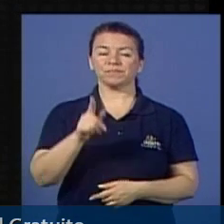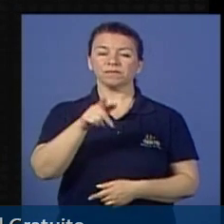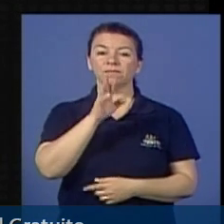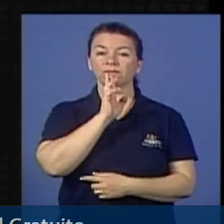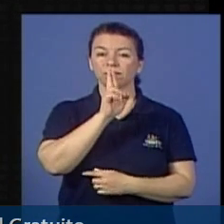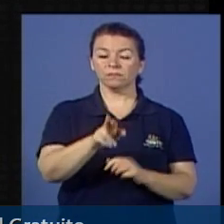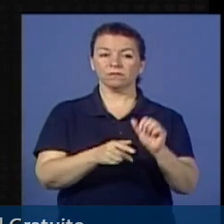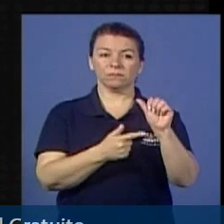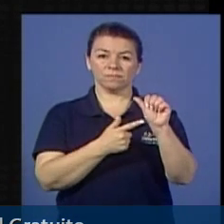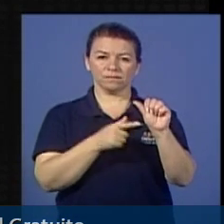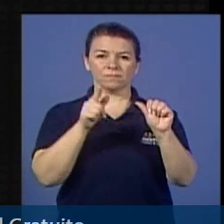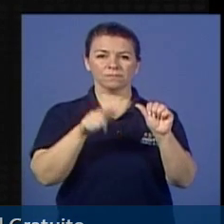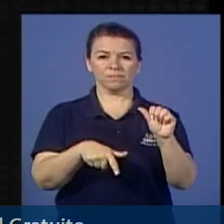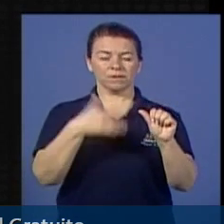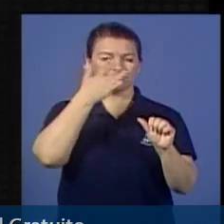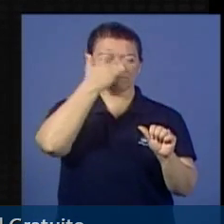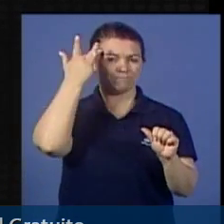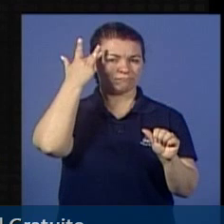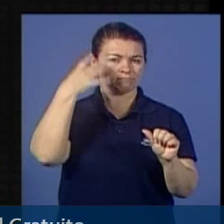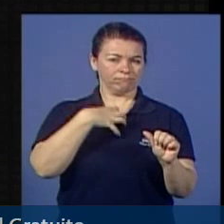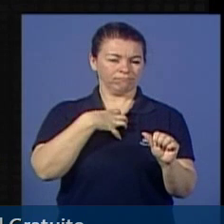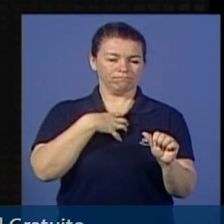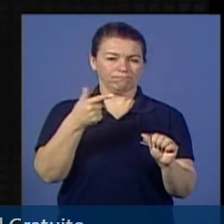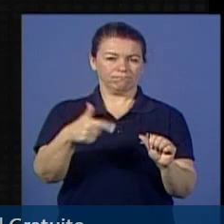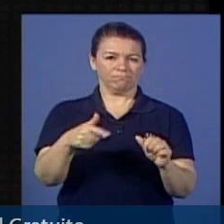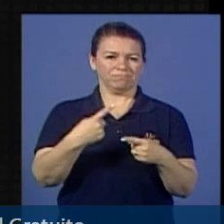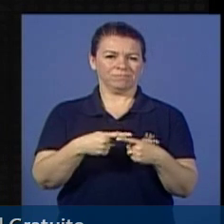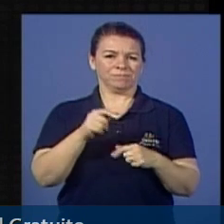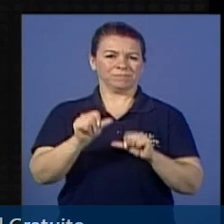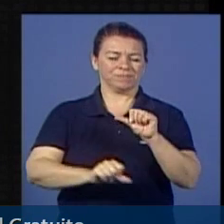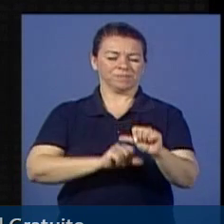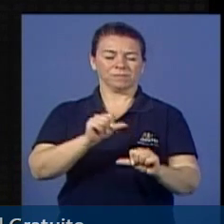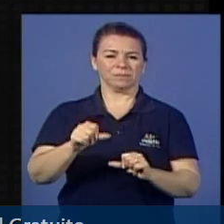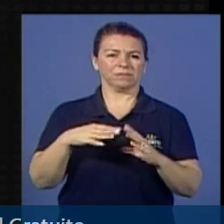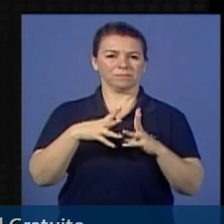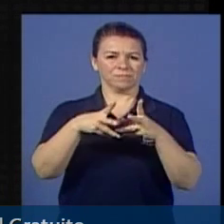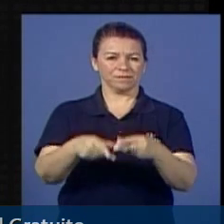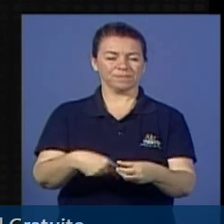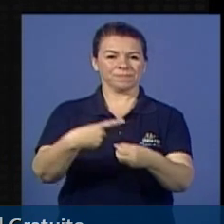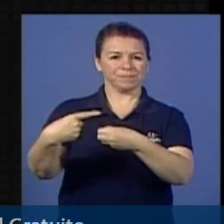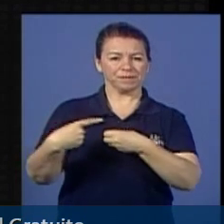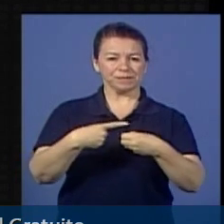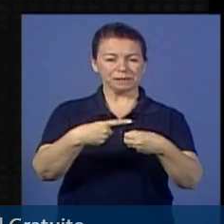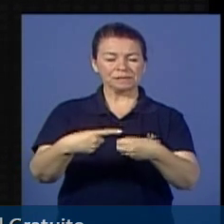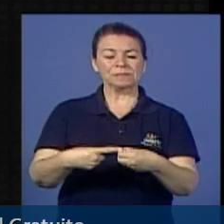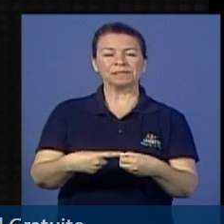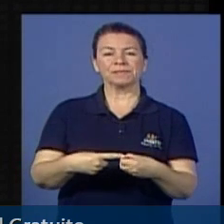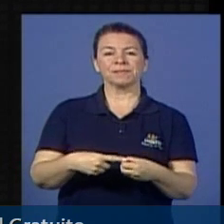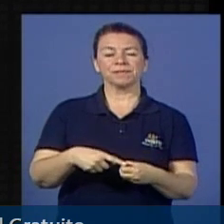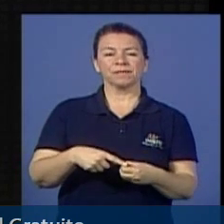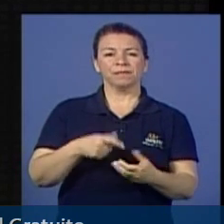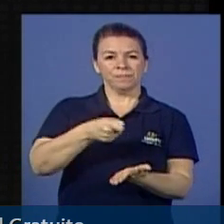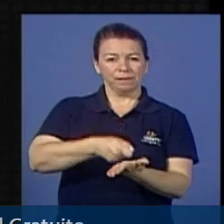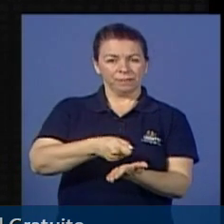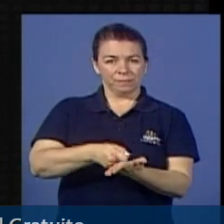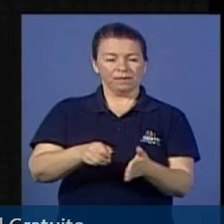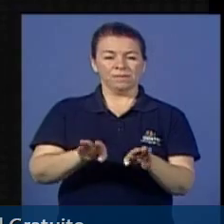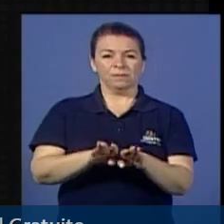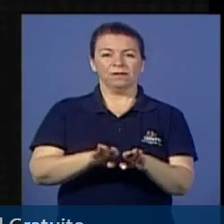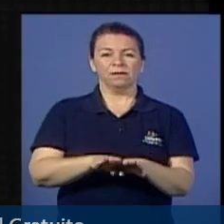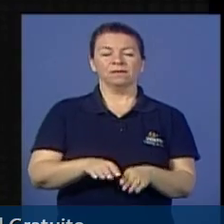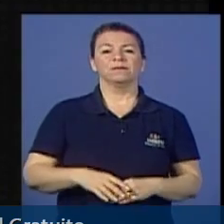a alternativa A. A insatisfação da população com os benefícios de uma modernização urbana autoritária. Beleza?